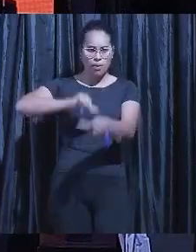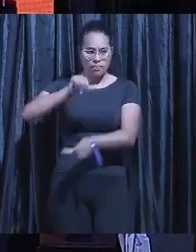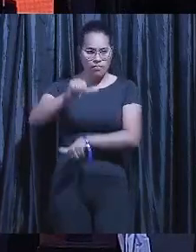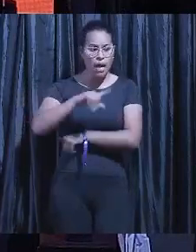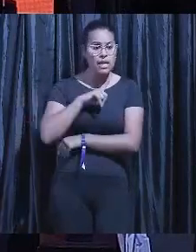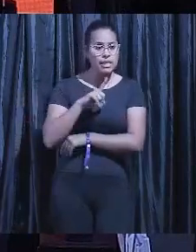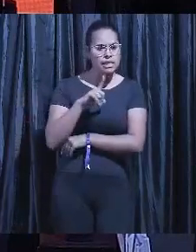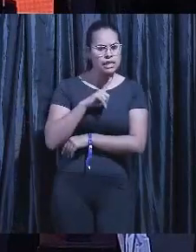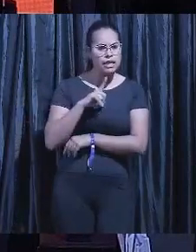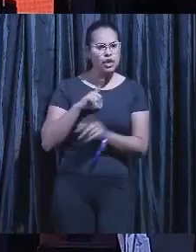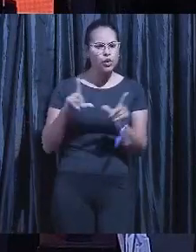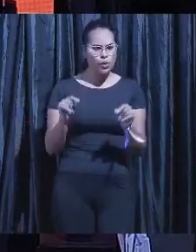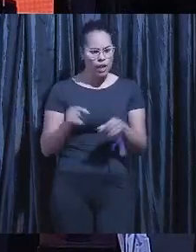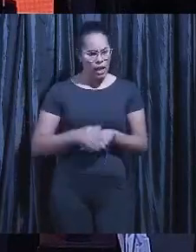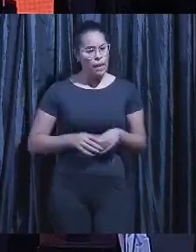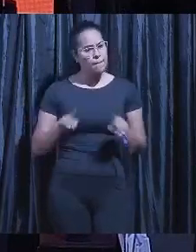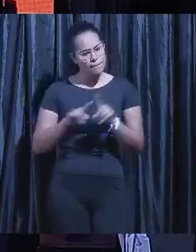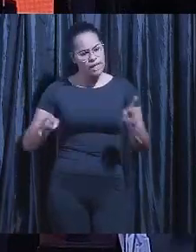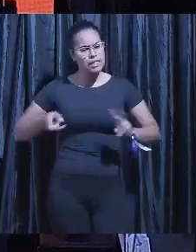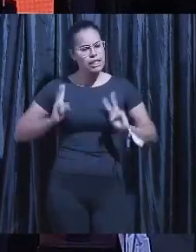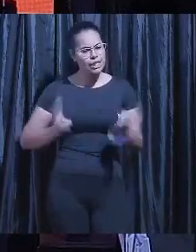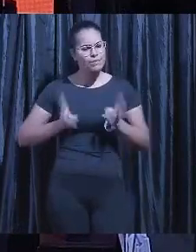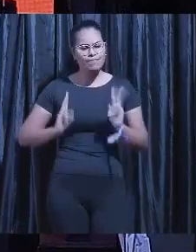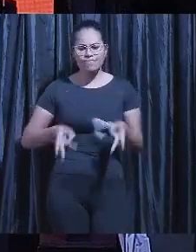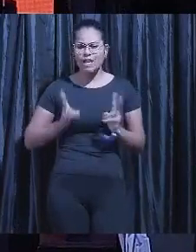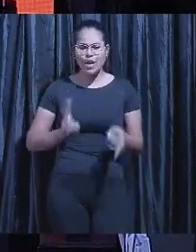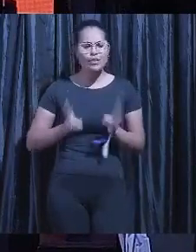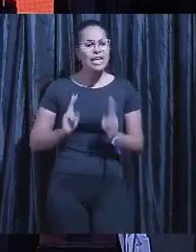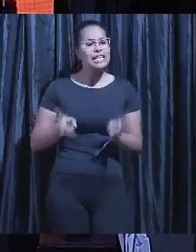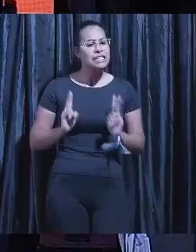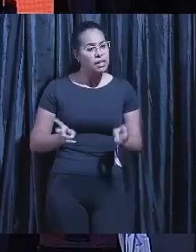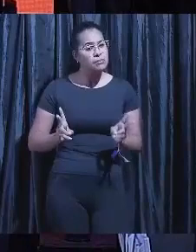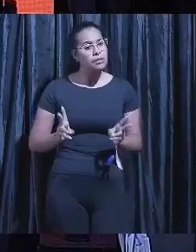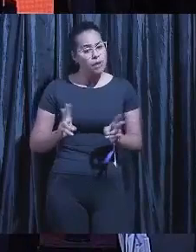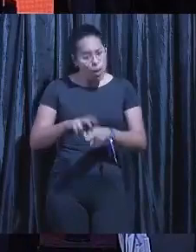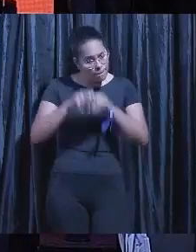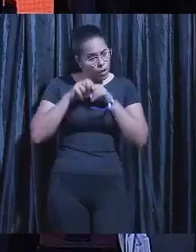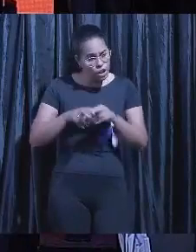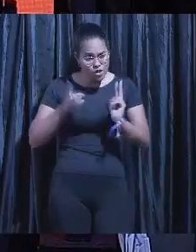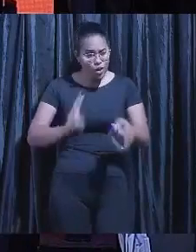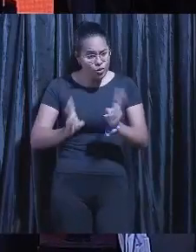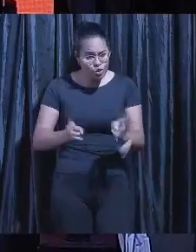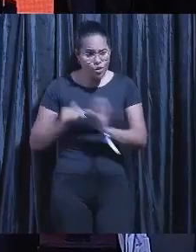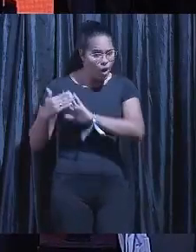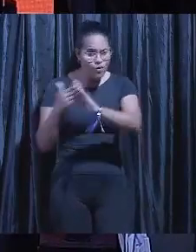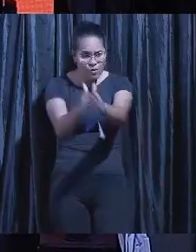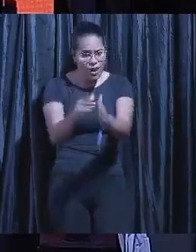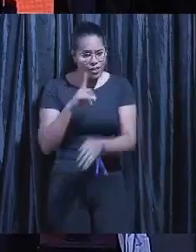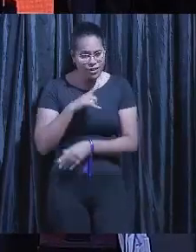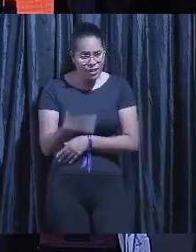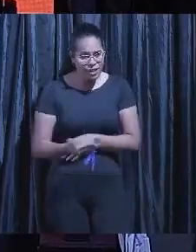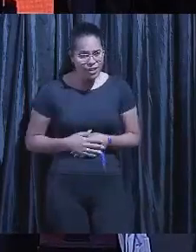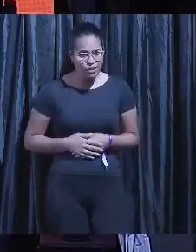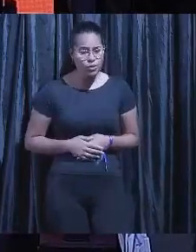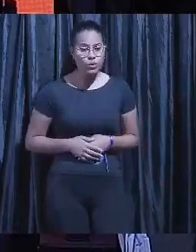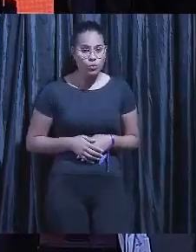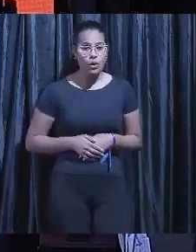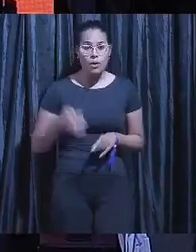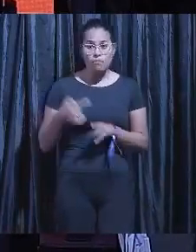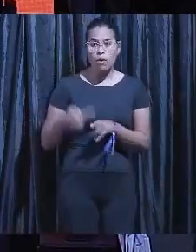isso que ela está viva, inclusive. Sem a reinvenção dos territórios favelados e